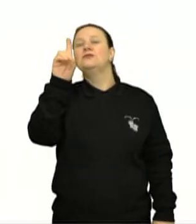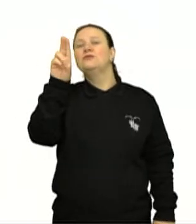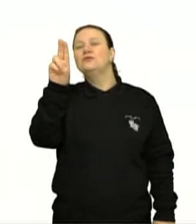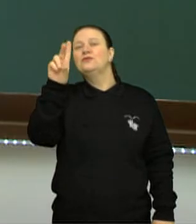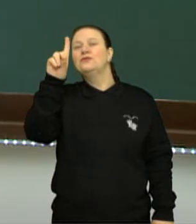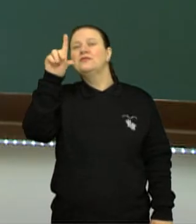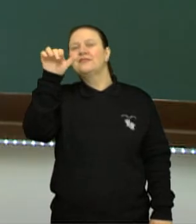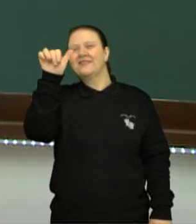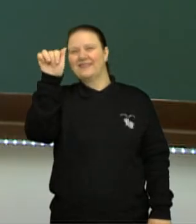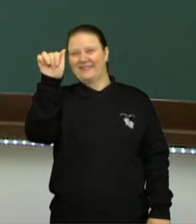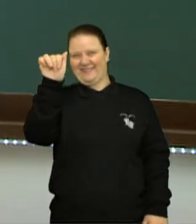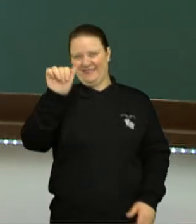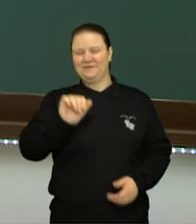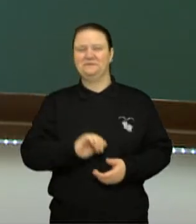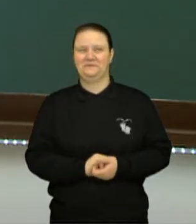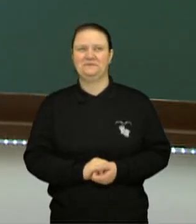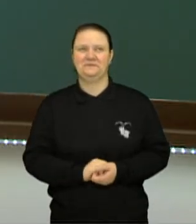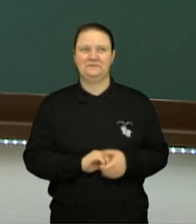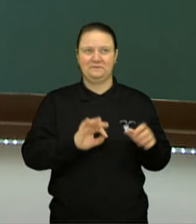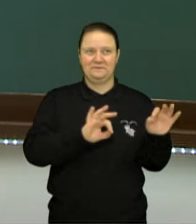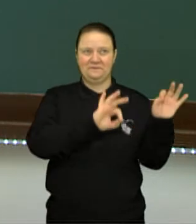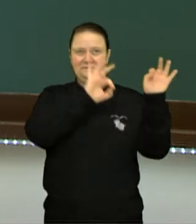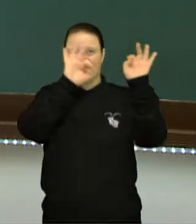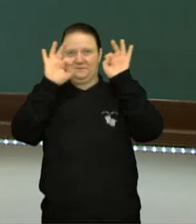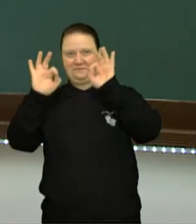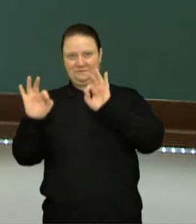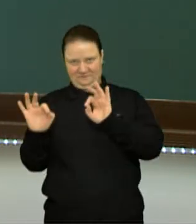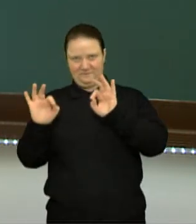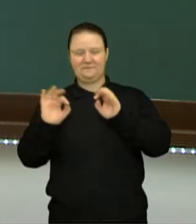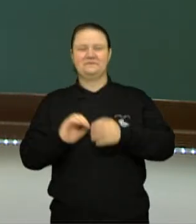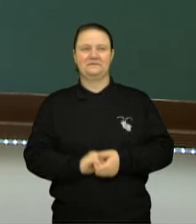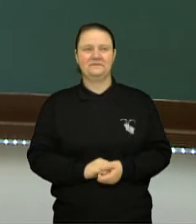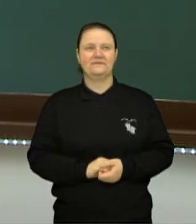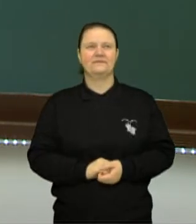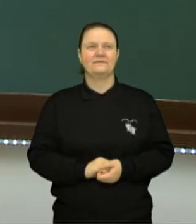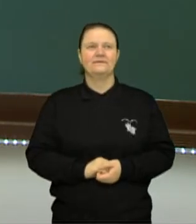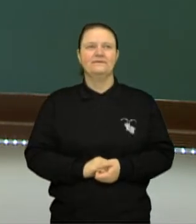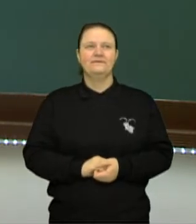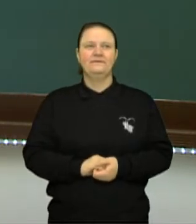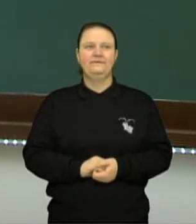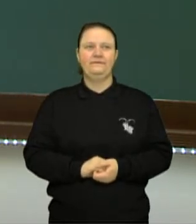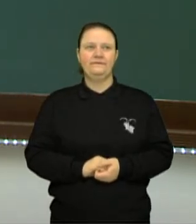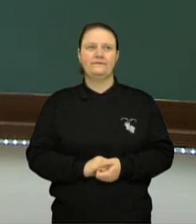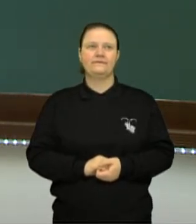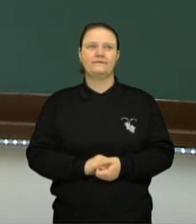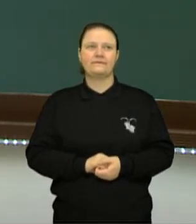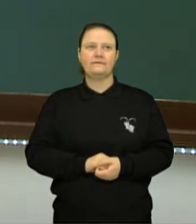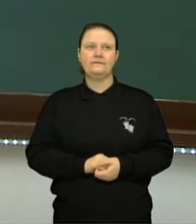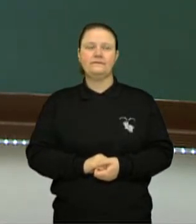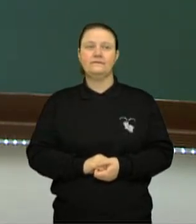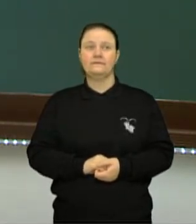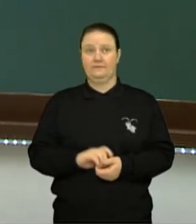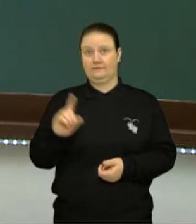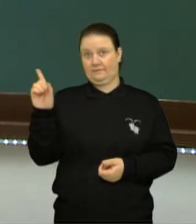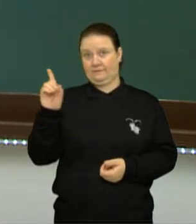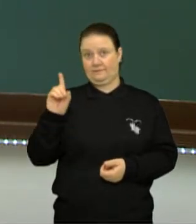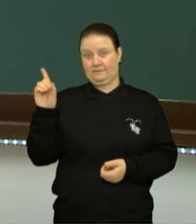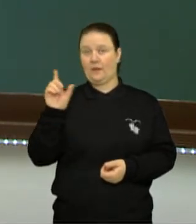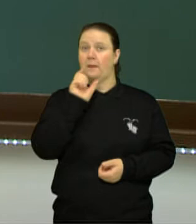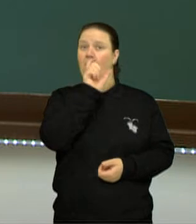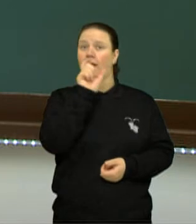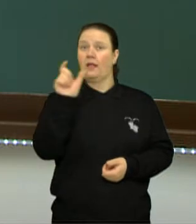Duda. Vamos a seguir? ¿Han compreendido todo? Vamos, entonces... Vamos conhecer outras